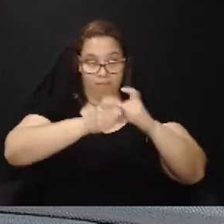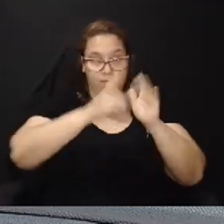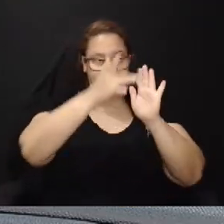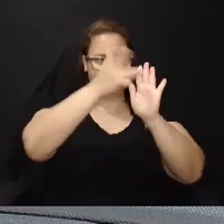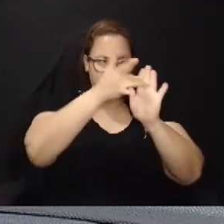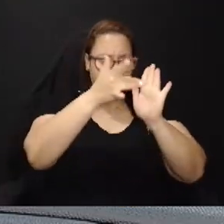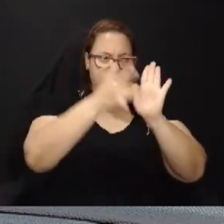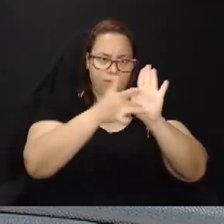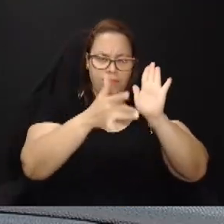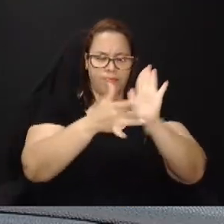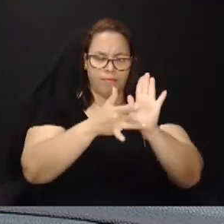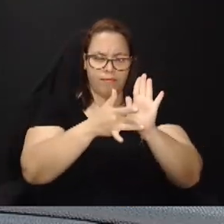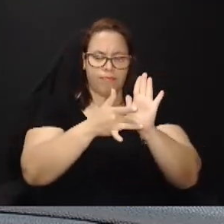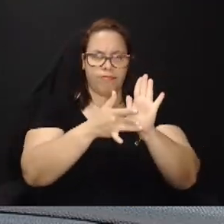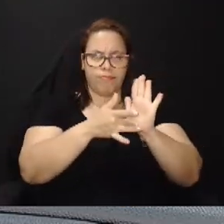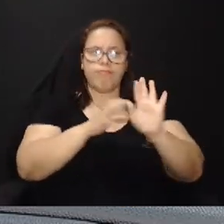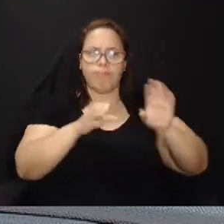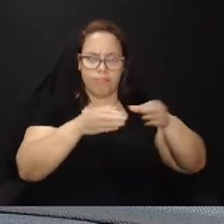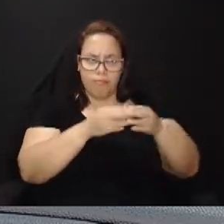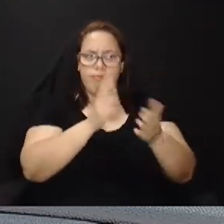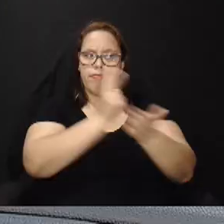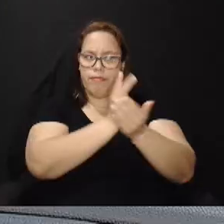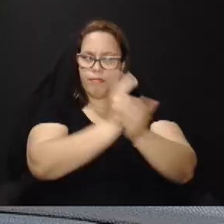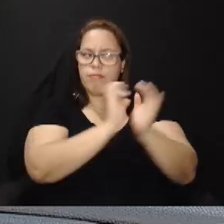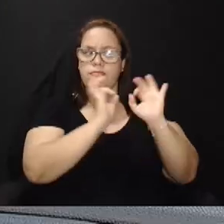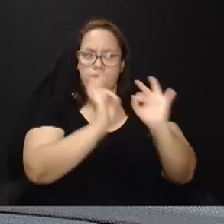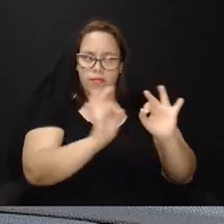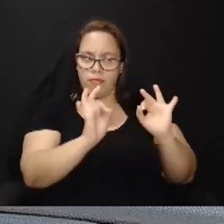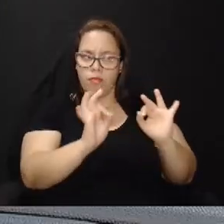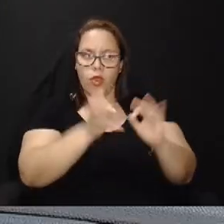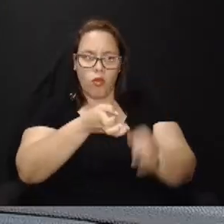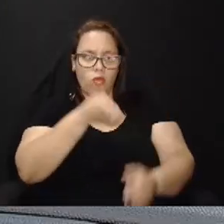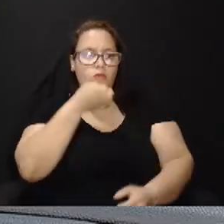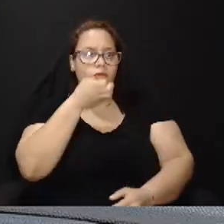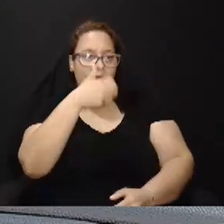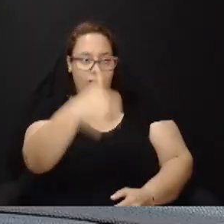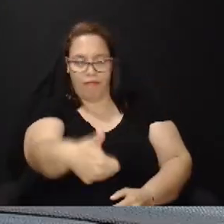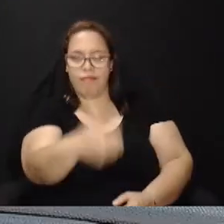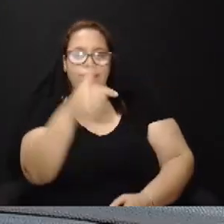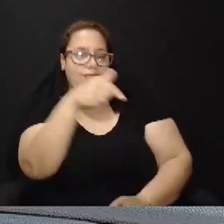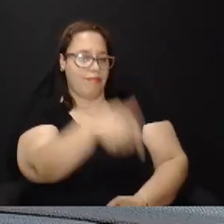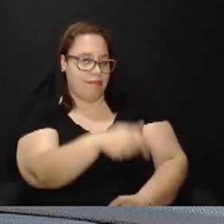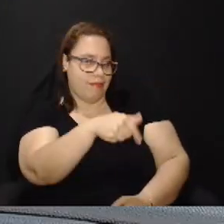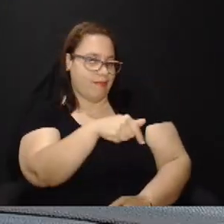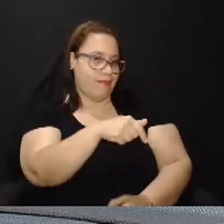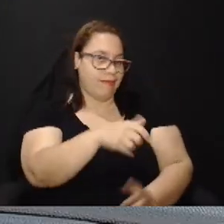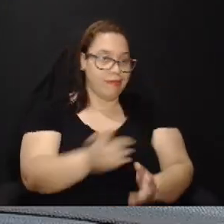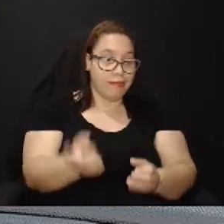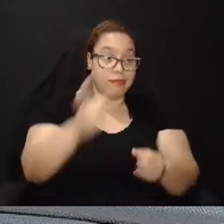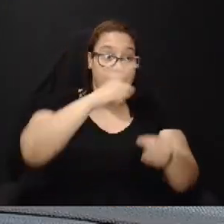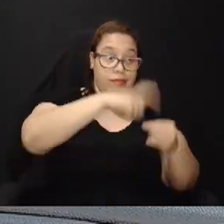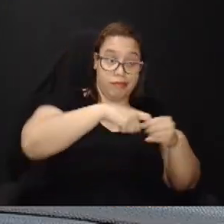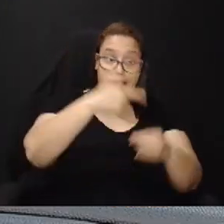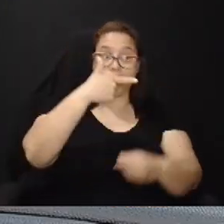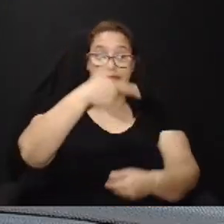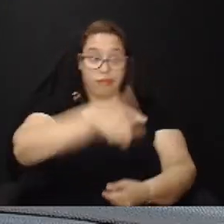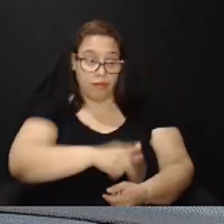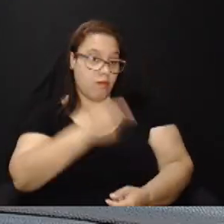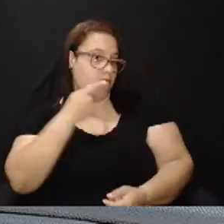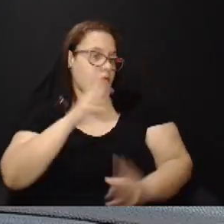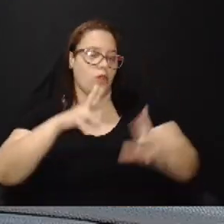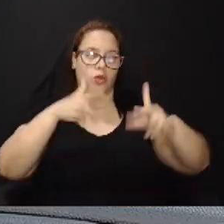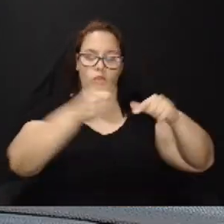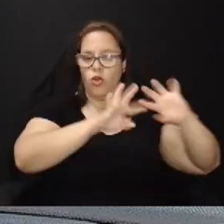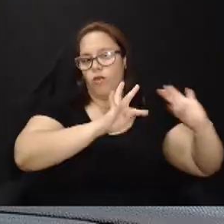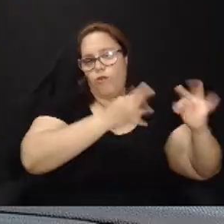essa comissão certamente trará muitos frutos aqui para a nossa cidade, que, reitero, é uma cidade totalmente tecnológica, a gente tem que